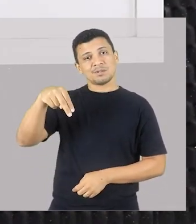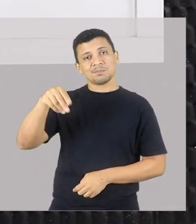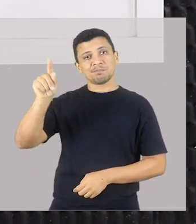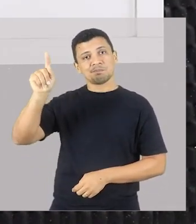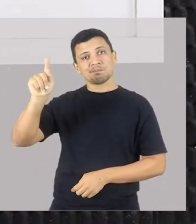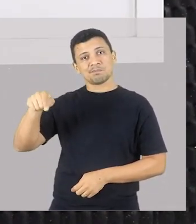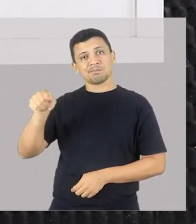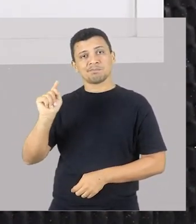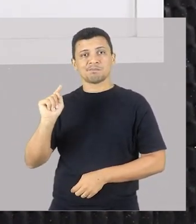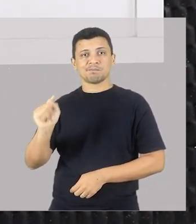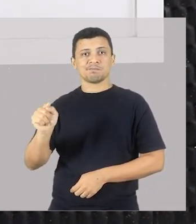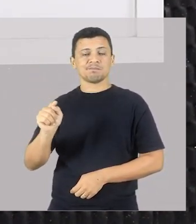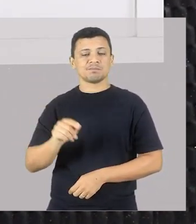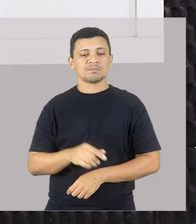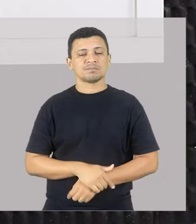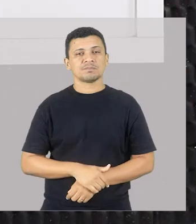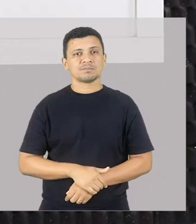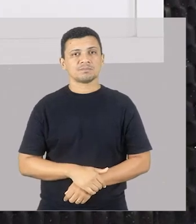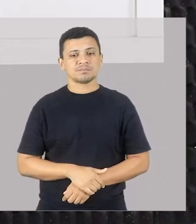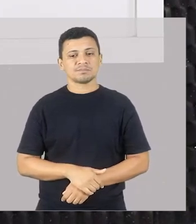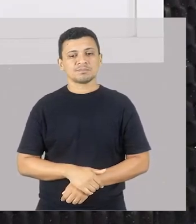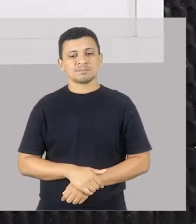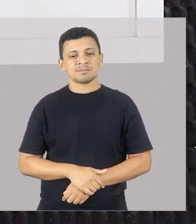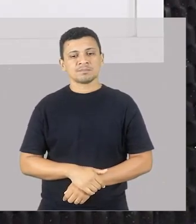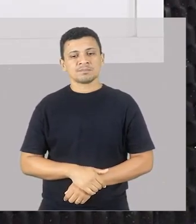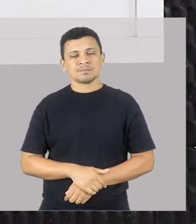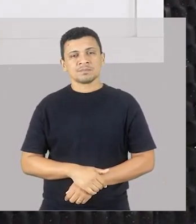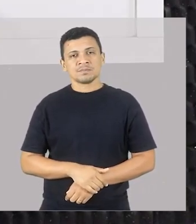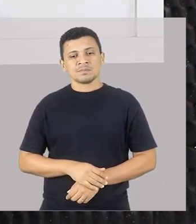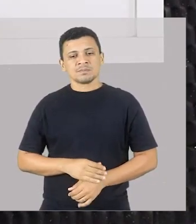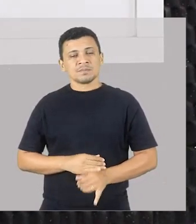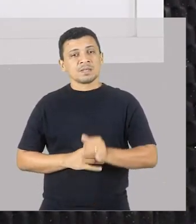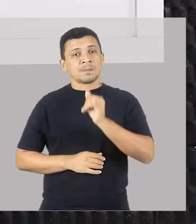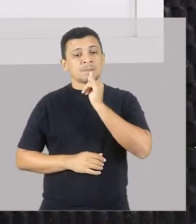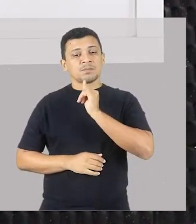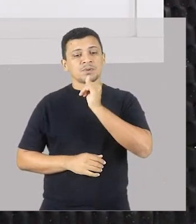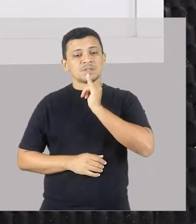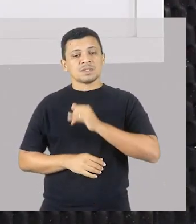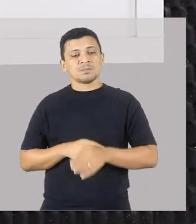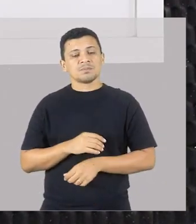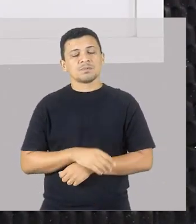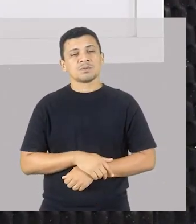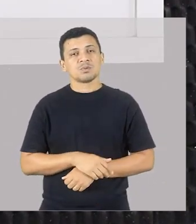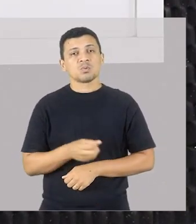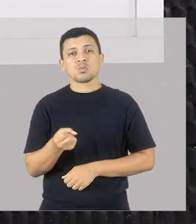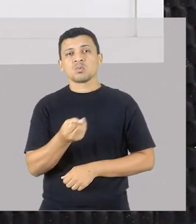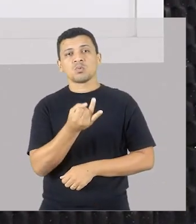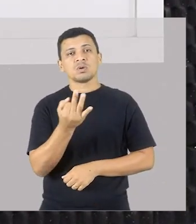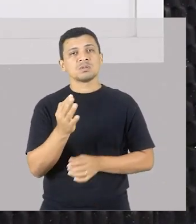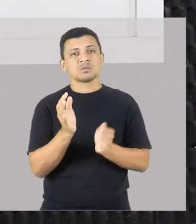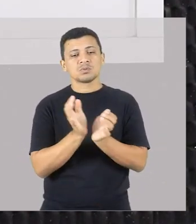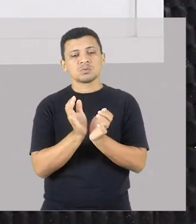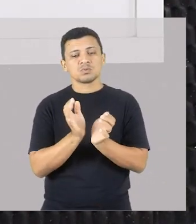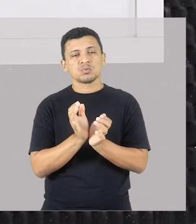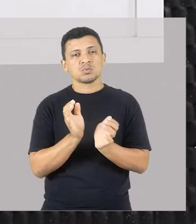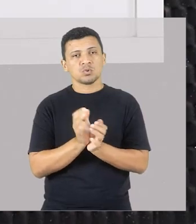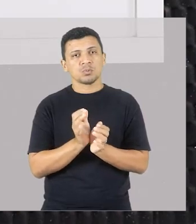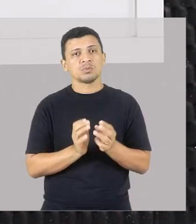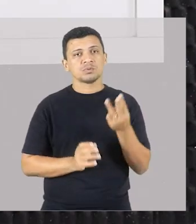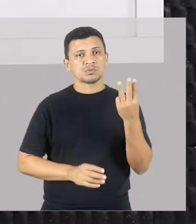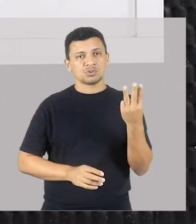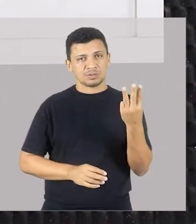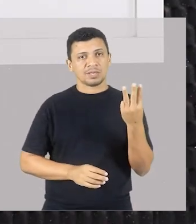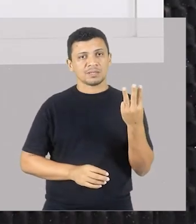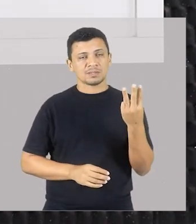fatorial. O nosso fatorialzinho aqui. Então, por exemplo, eu quero saber quantos grupos de 3